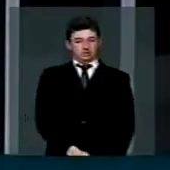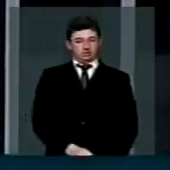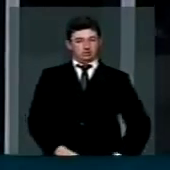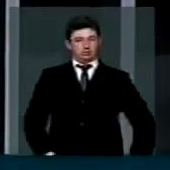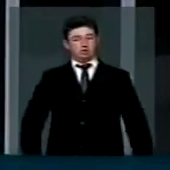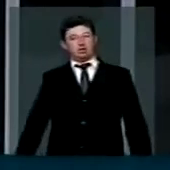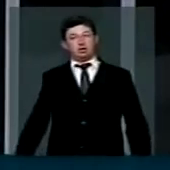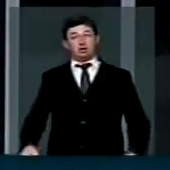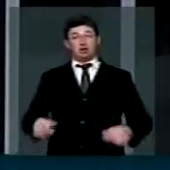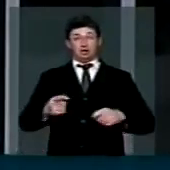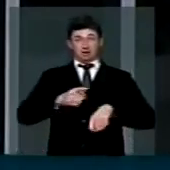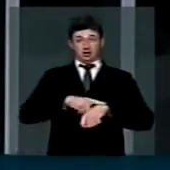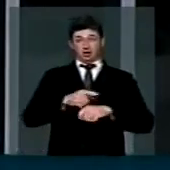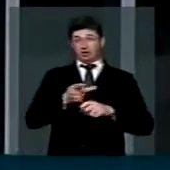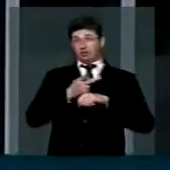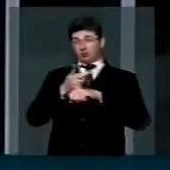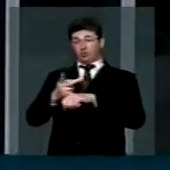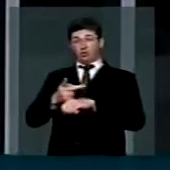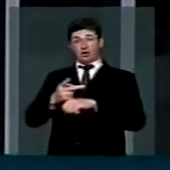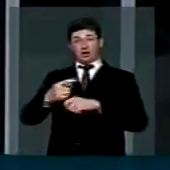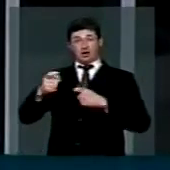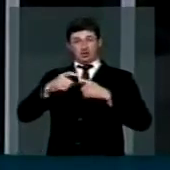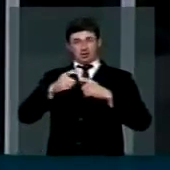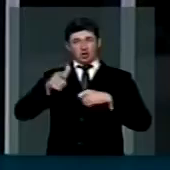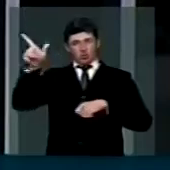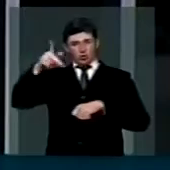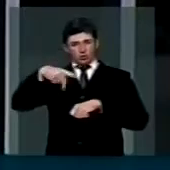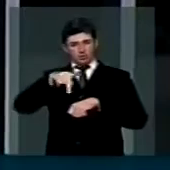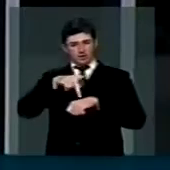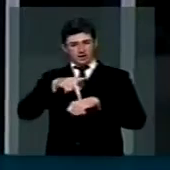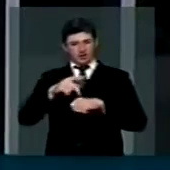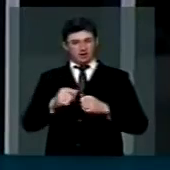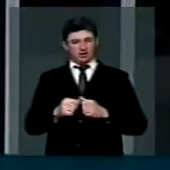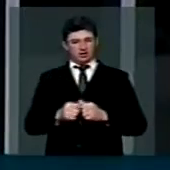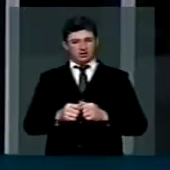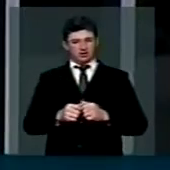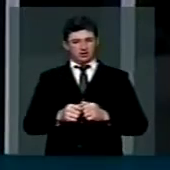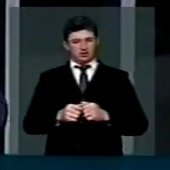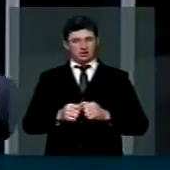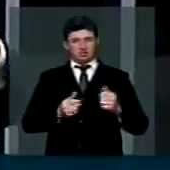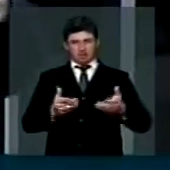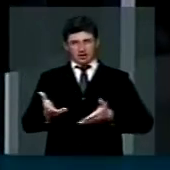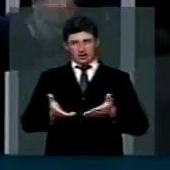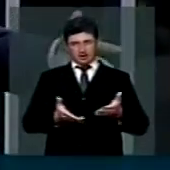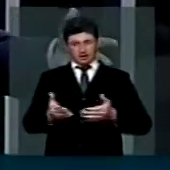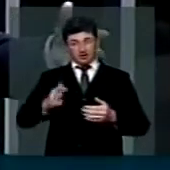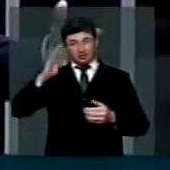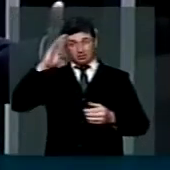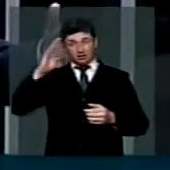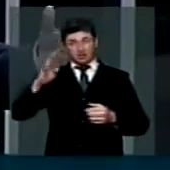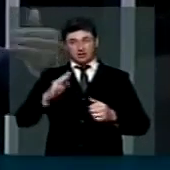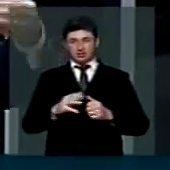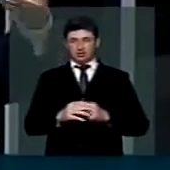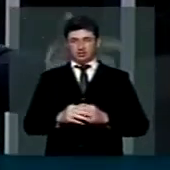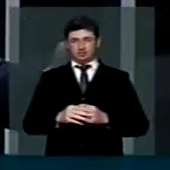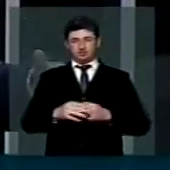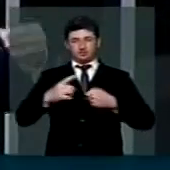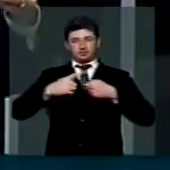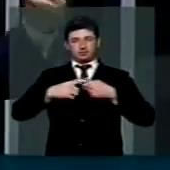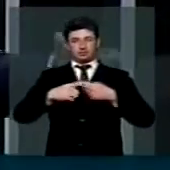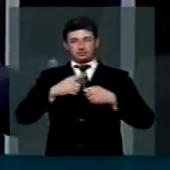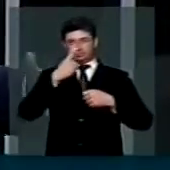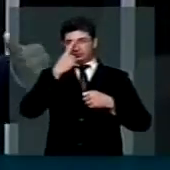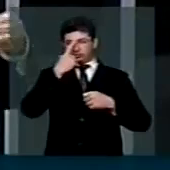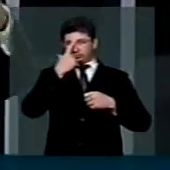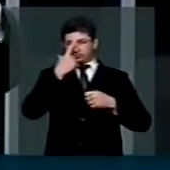buscar médicos em outros países para atender principalmente